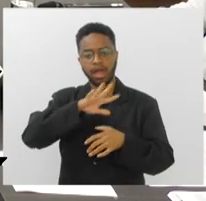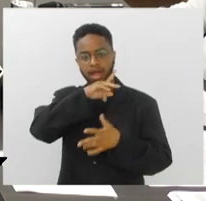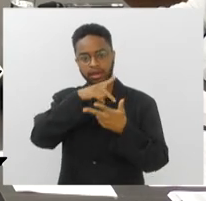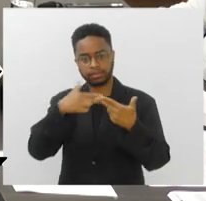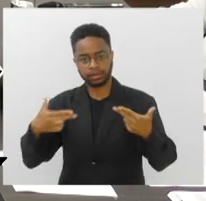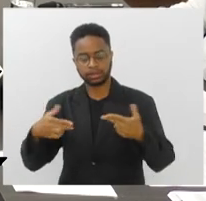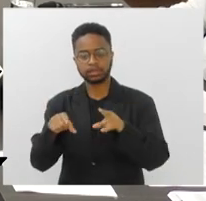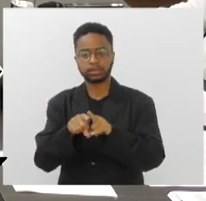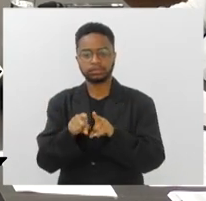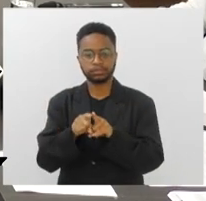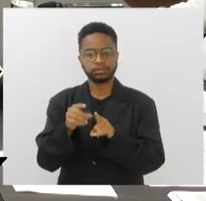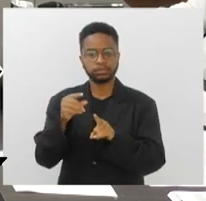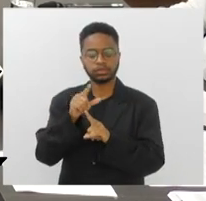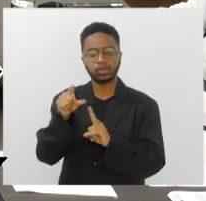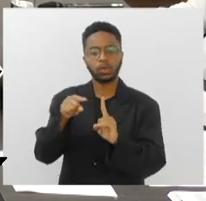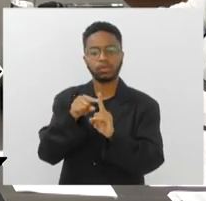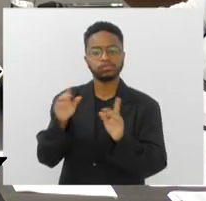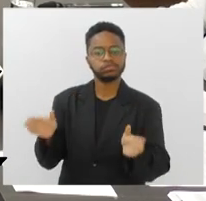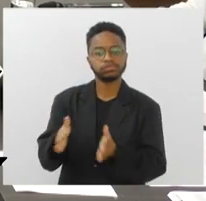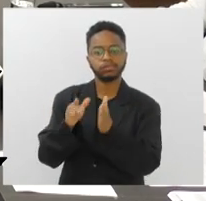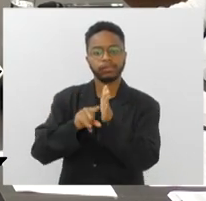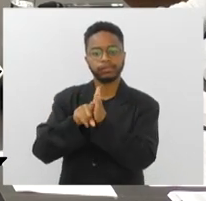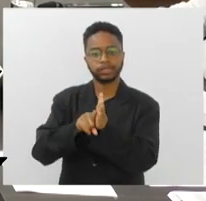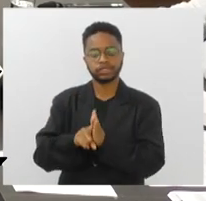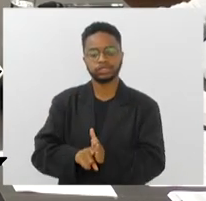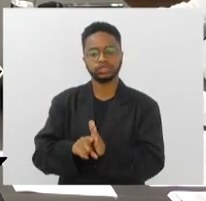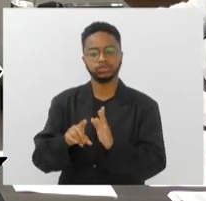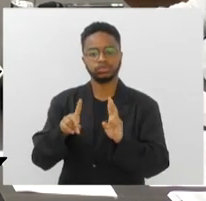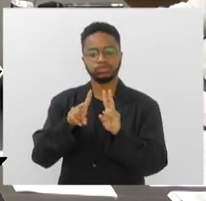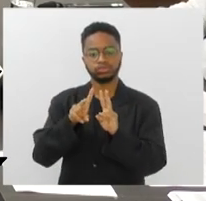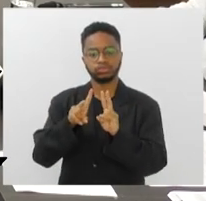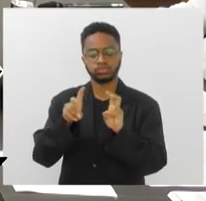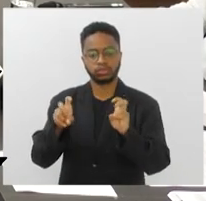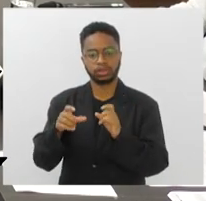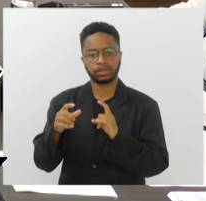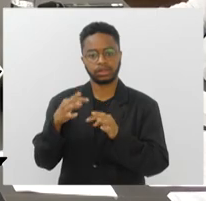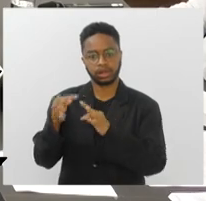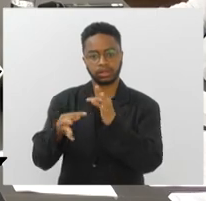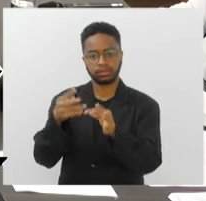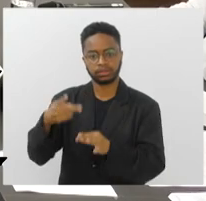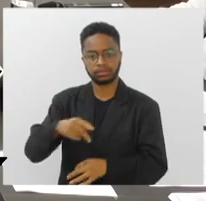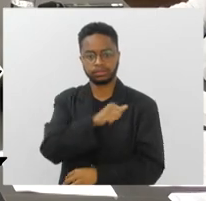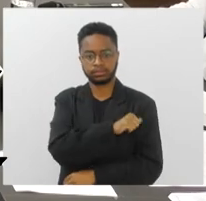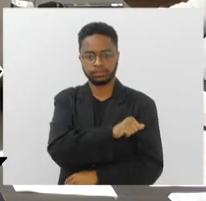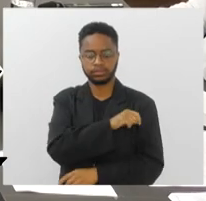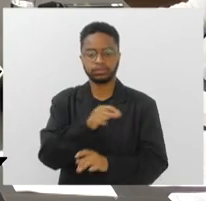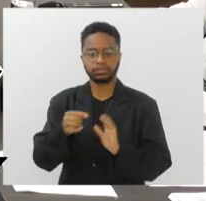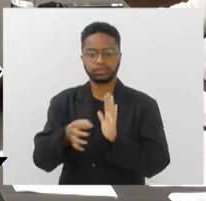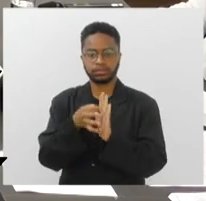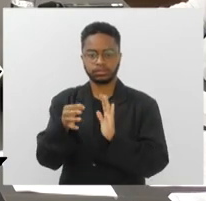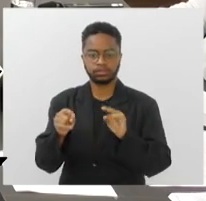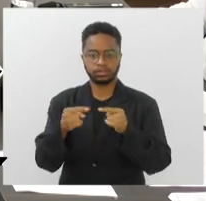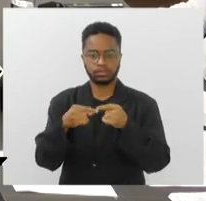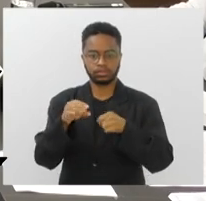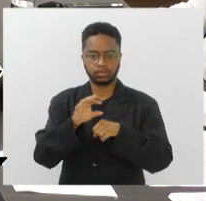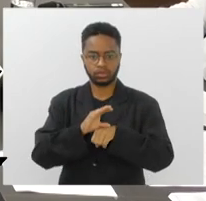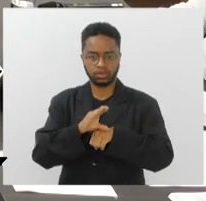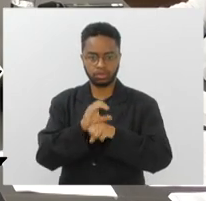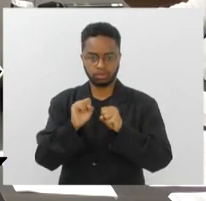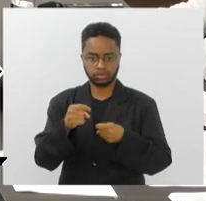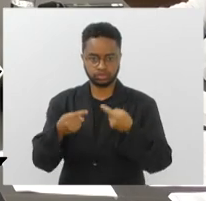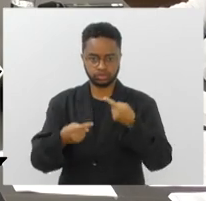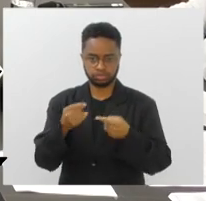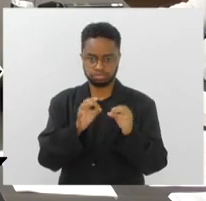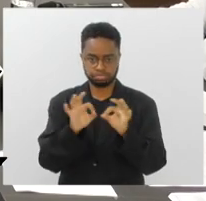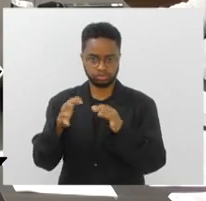e busca fomentar as pesquisas com essa modalidade de terapia no estado do Rio de Janeiro. O parecer é pela constitucionalidade. Em discussão, não